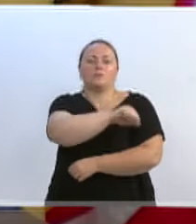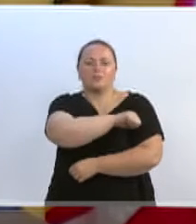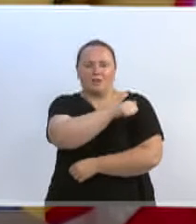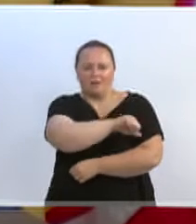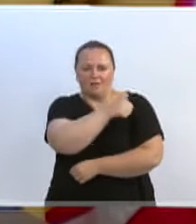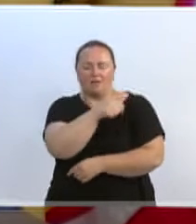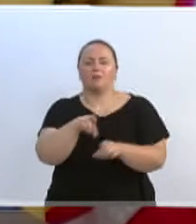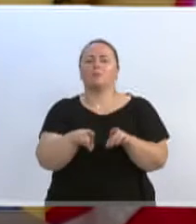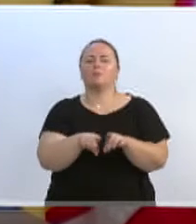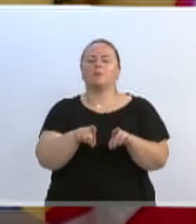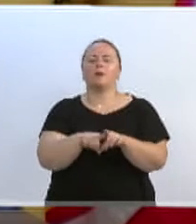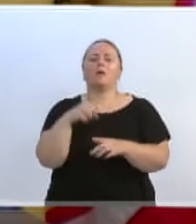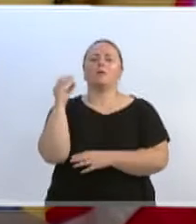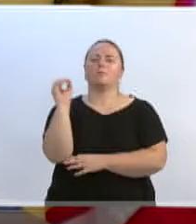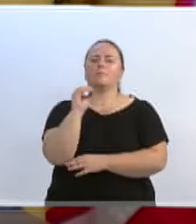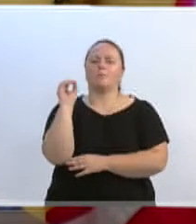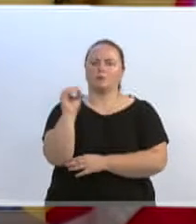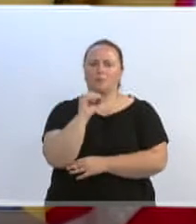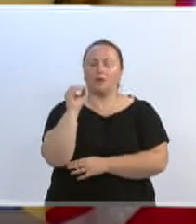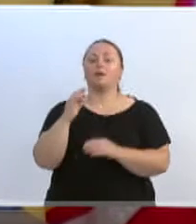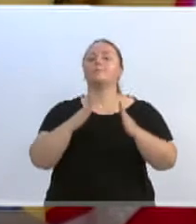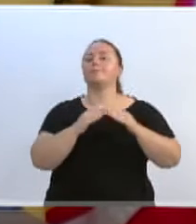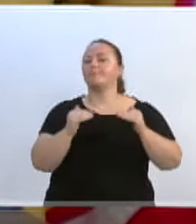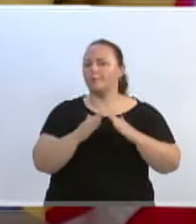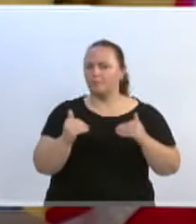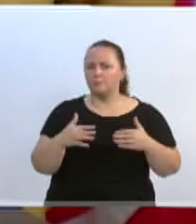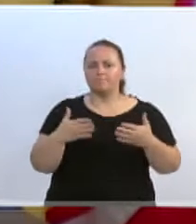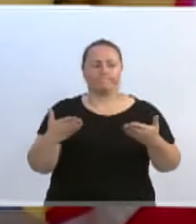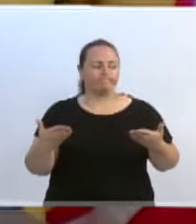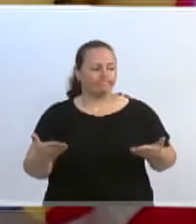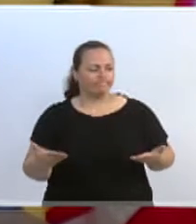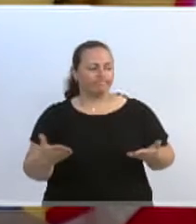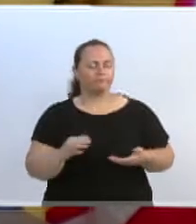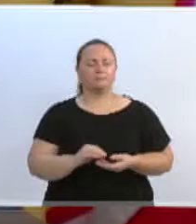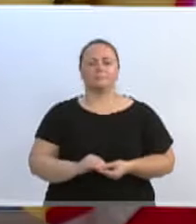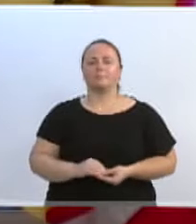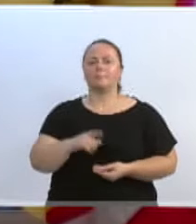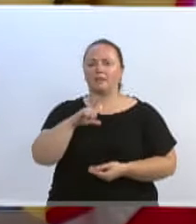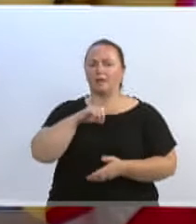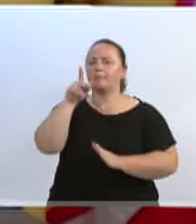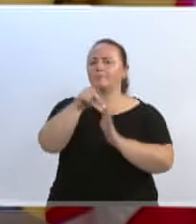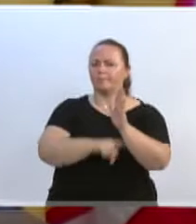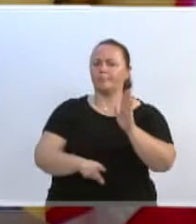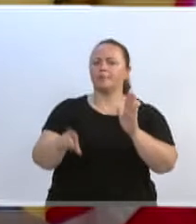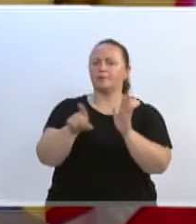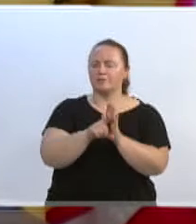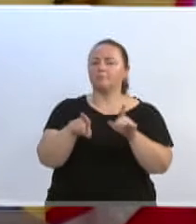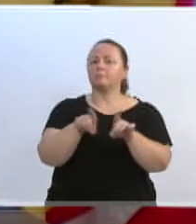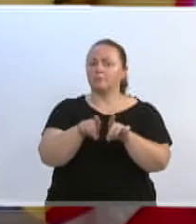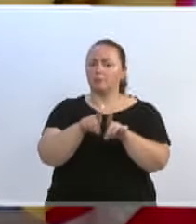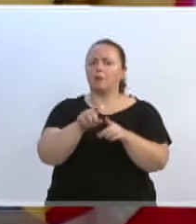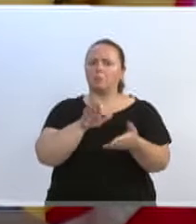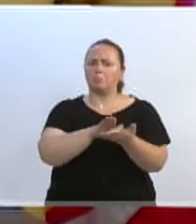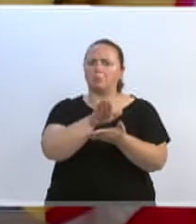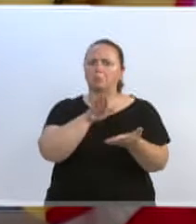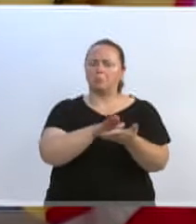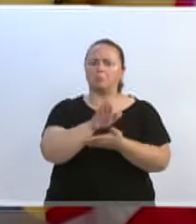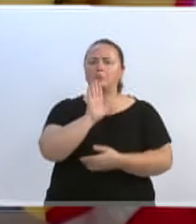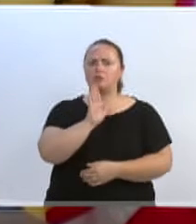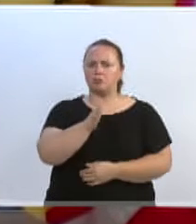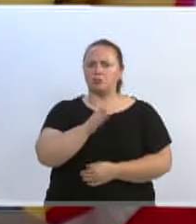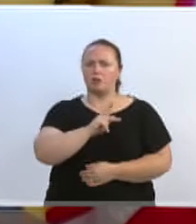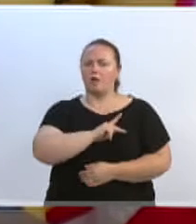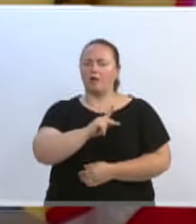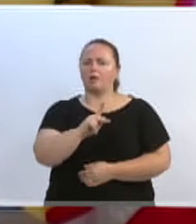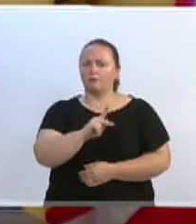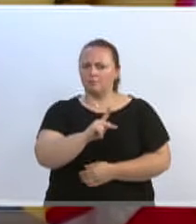também temos em Porto Alegre, e na cidade de Brusque. Enfim, temos outro projeto de lei que foi também promulgado aqui pela presidência,